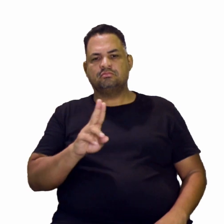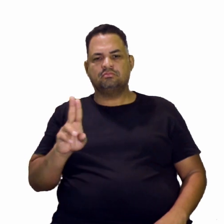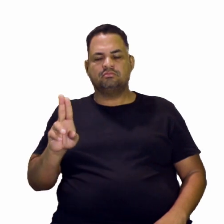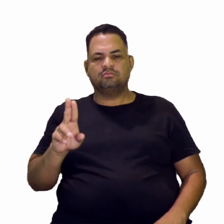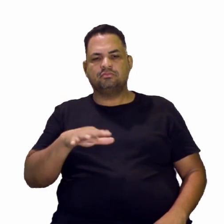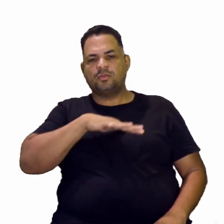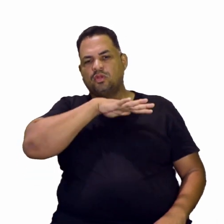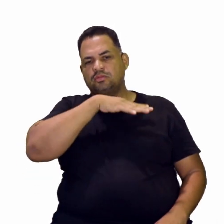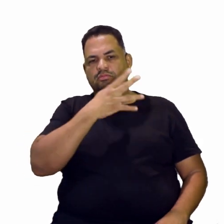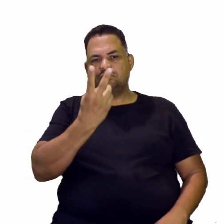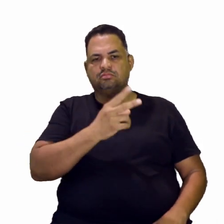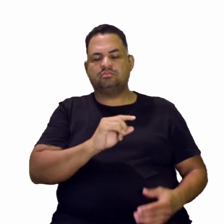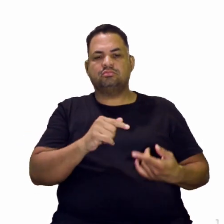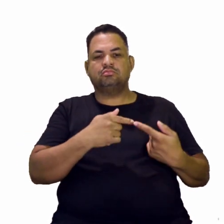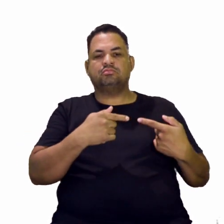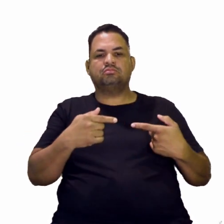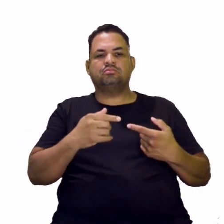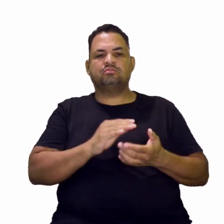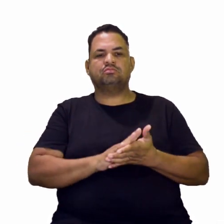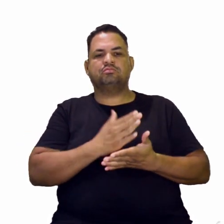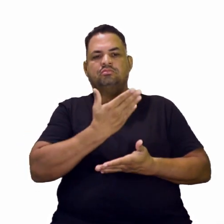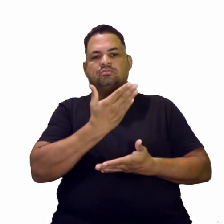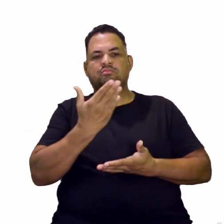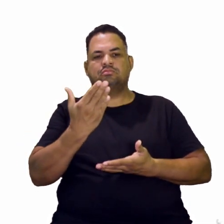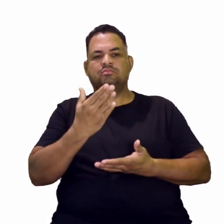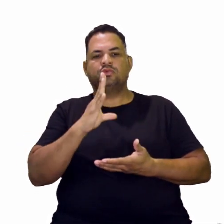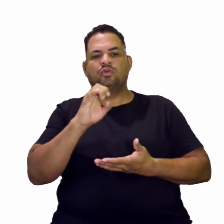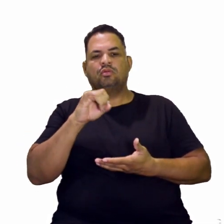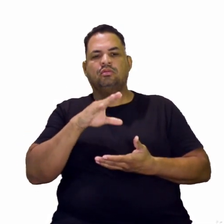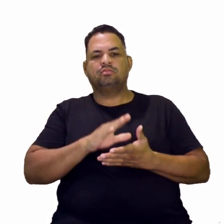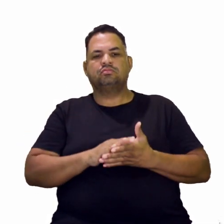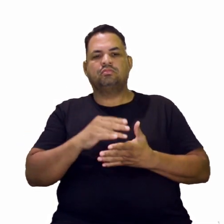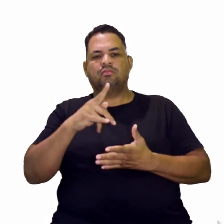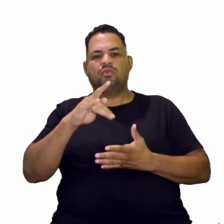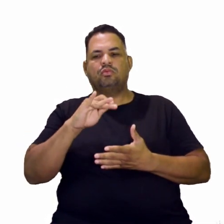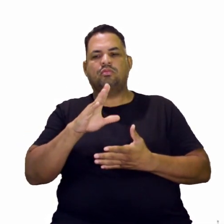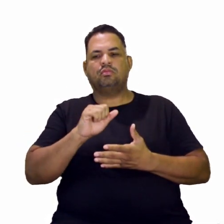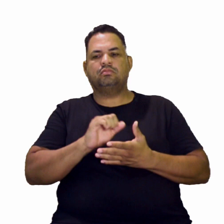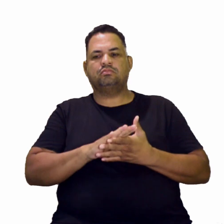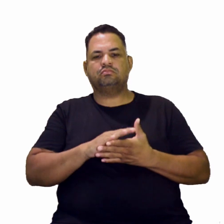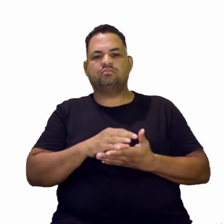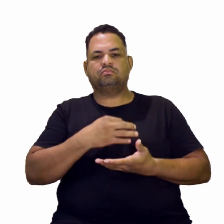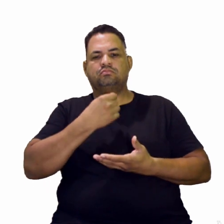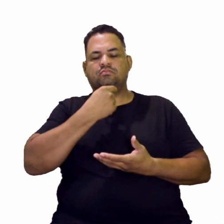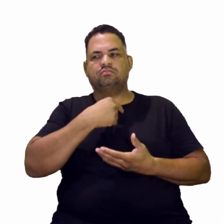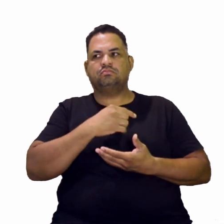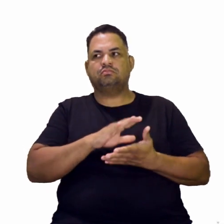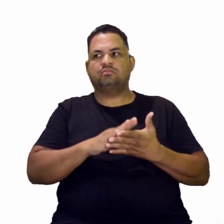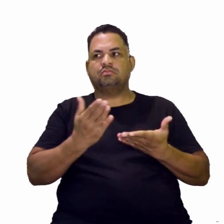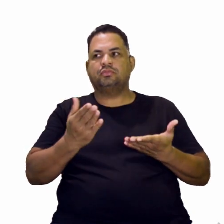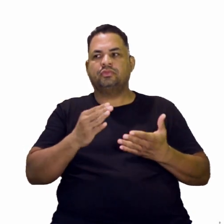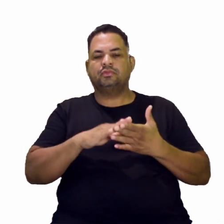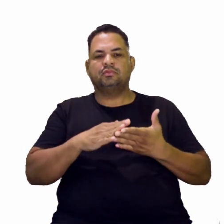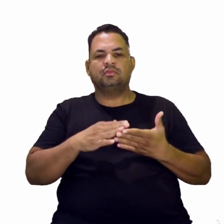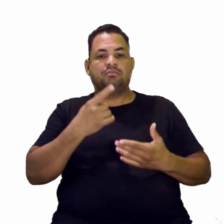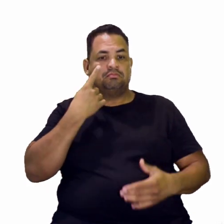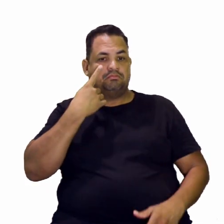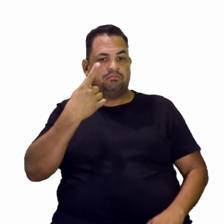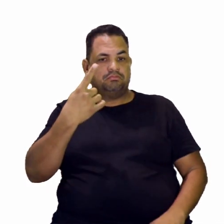esse nome científico, né? O que é o Columba livia? É uma pomba, é desses pombos que a gente vê aí no telhado da nossa casa,